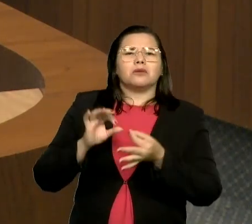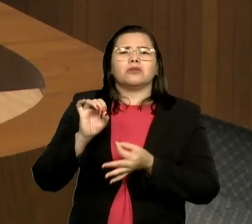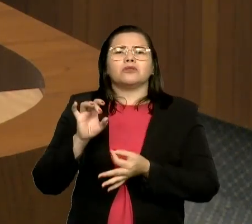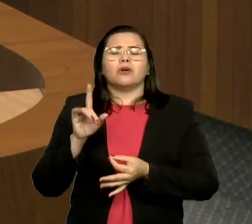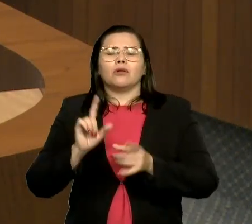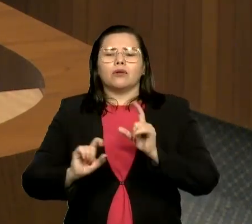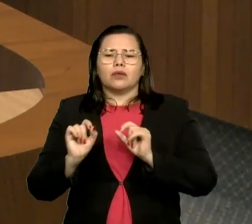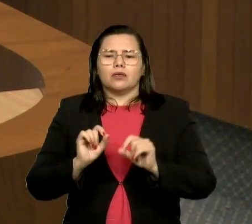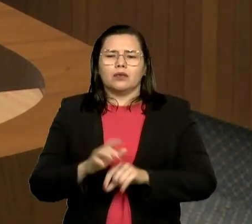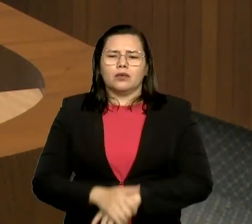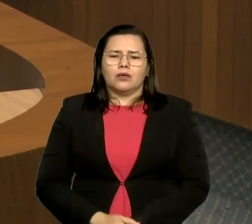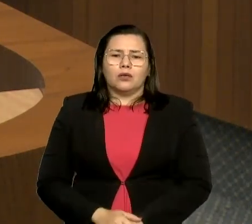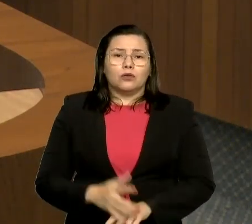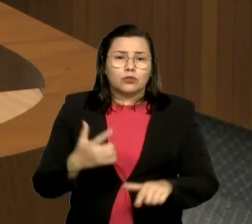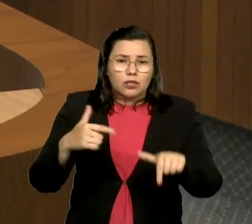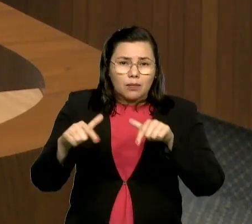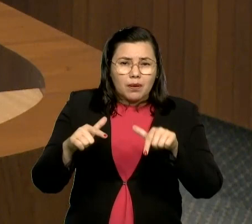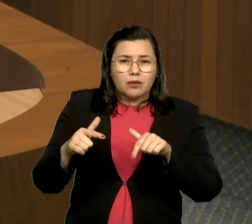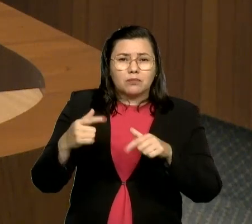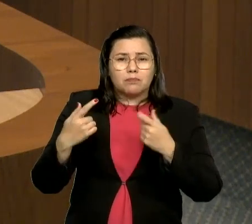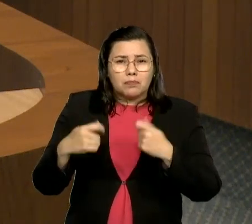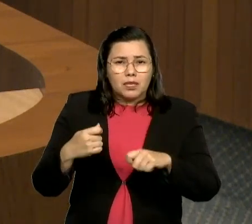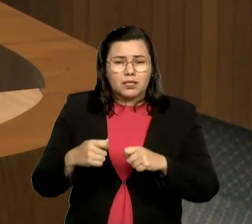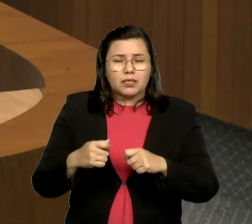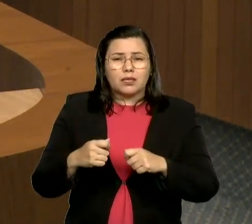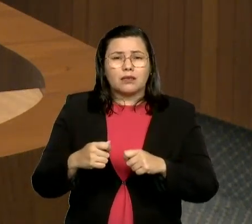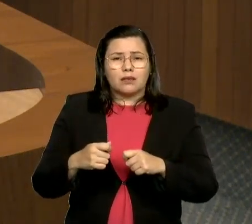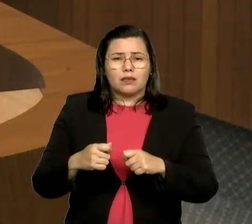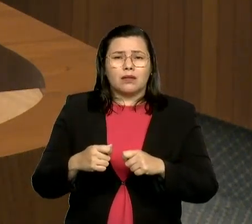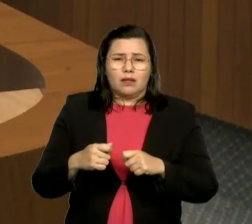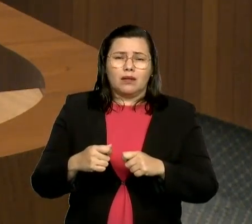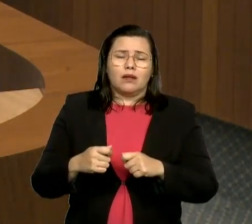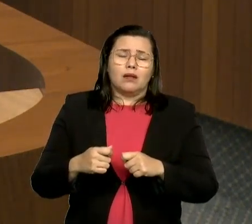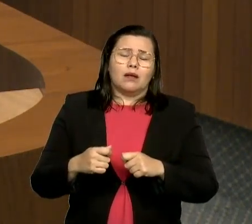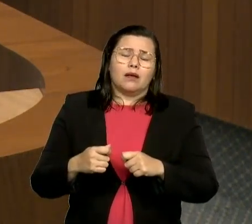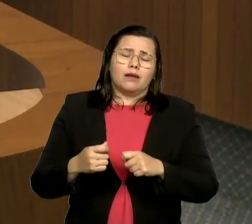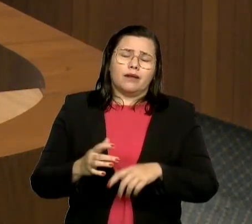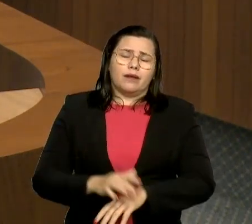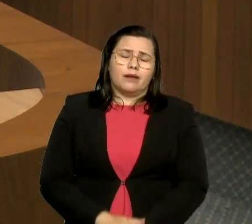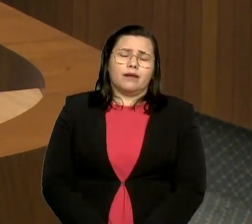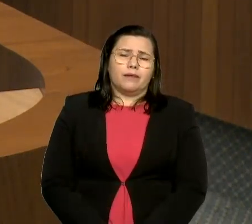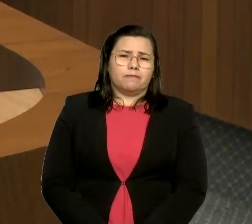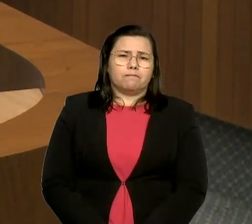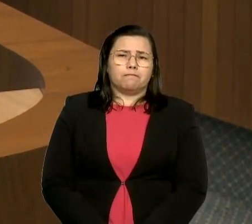porque as ações elas têm que ter uma sequência lógica. Se vale.